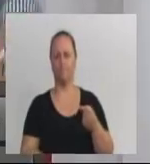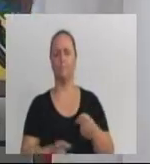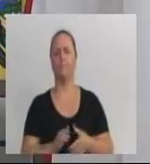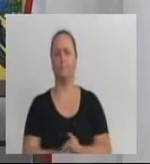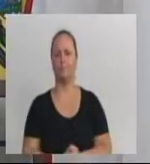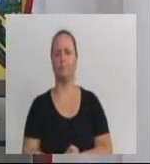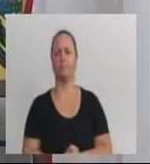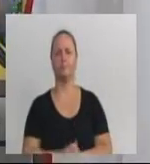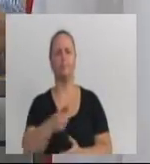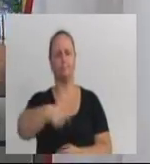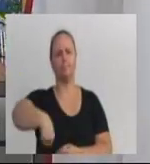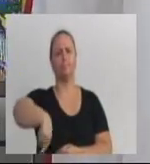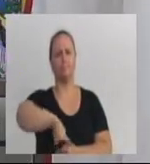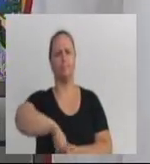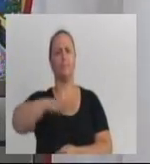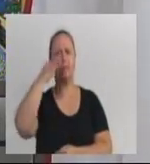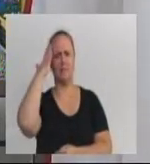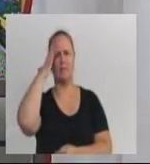Eles sabem